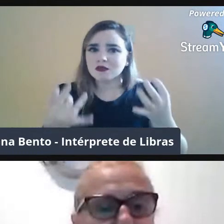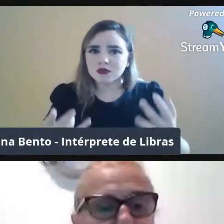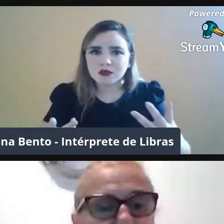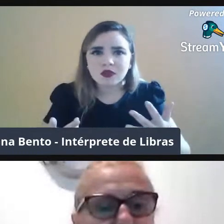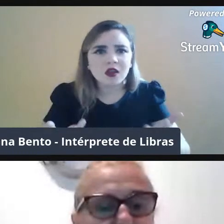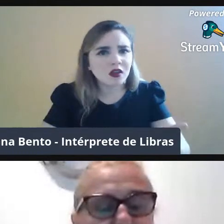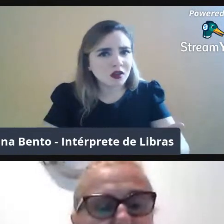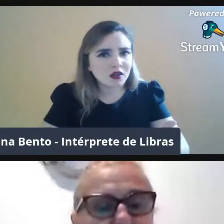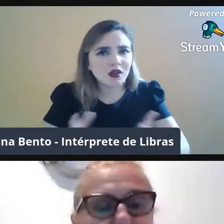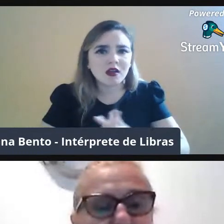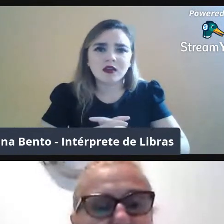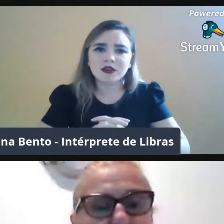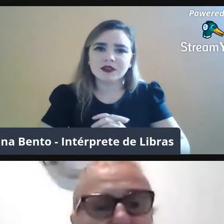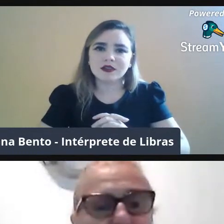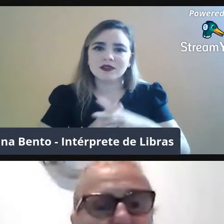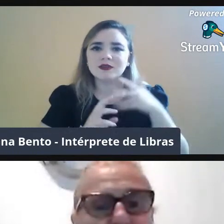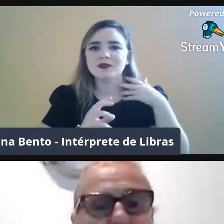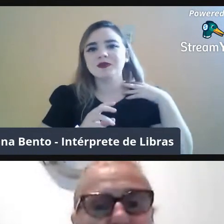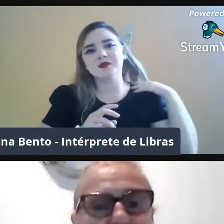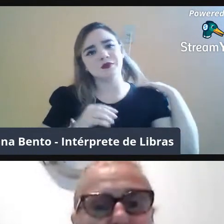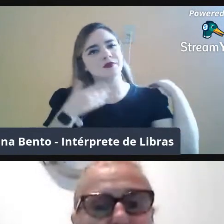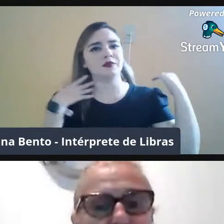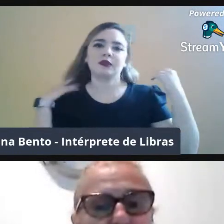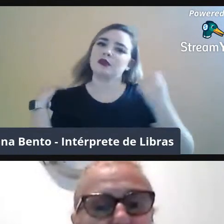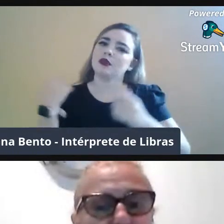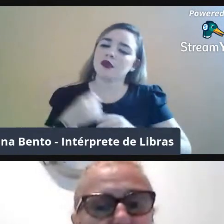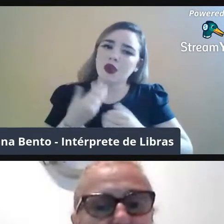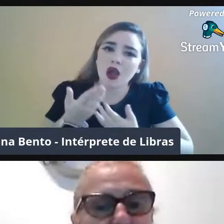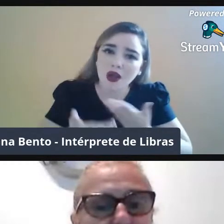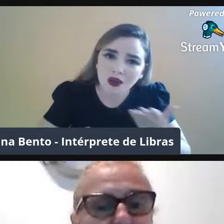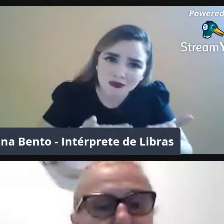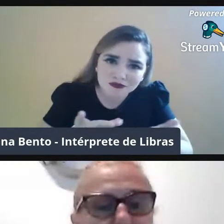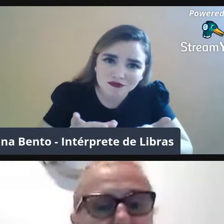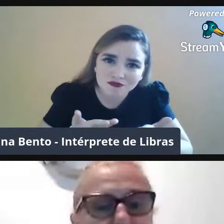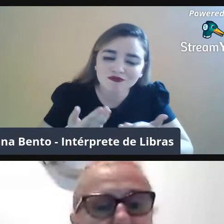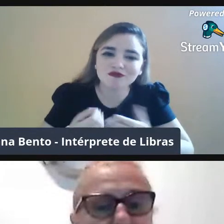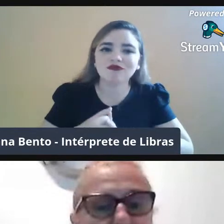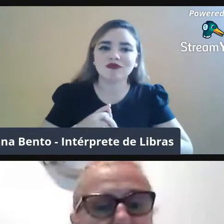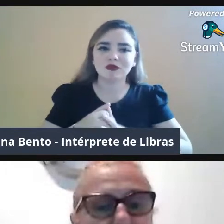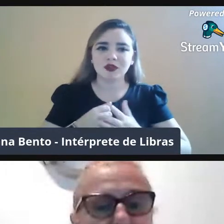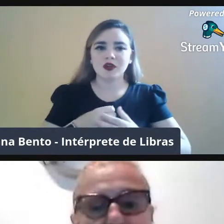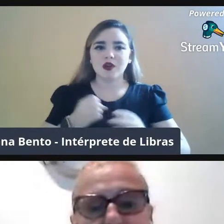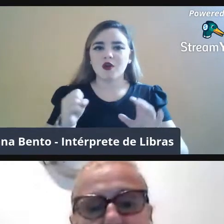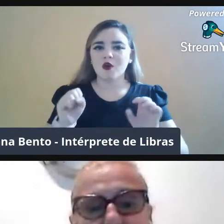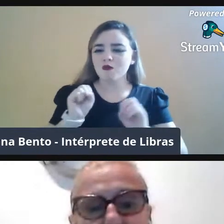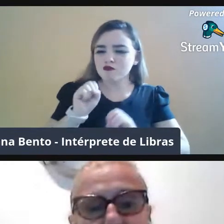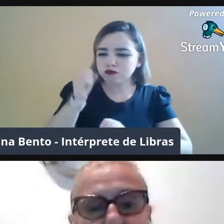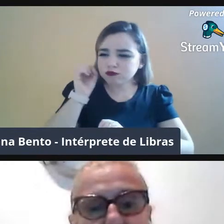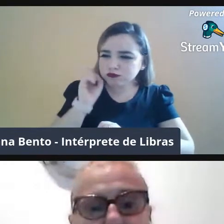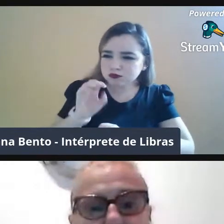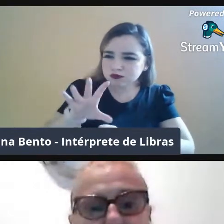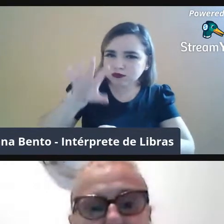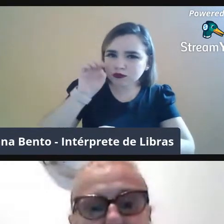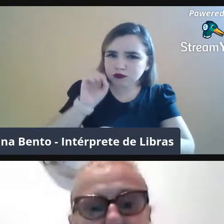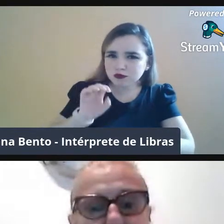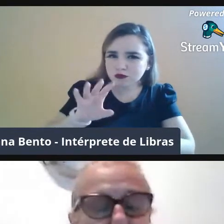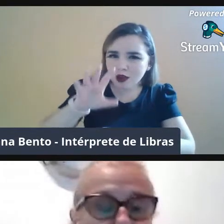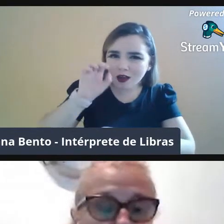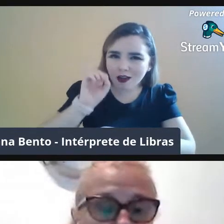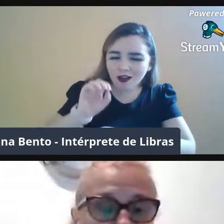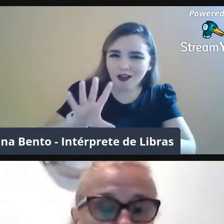né? Assim, e isso influenciou ele assim, a ser um ferrenho